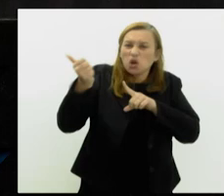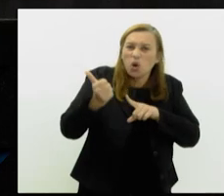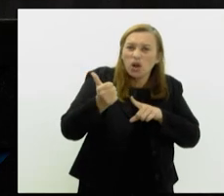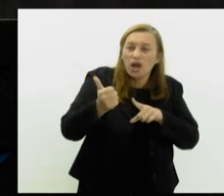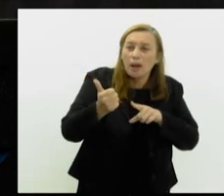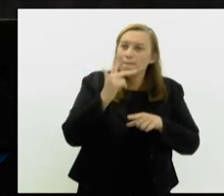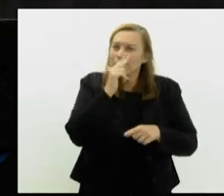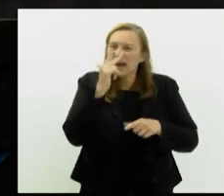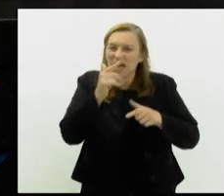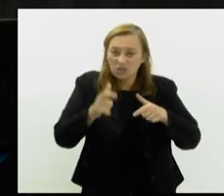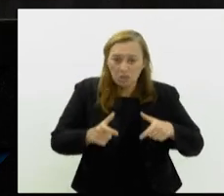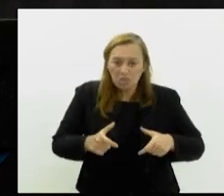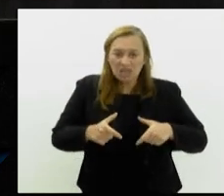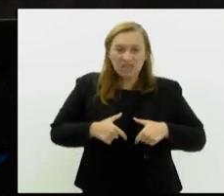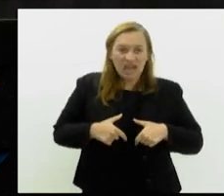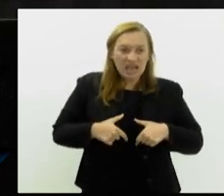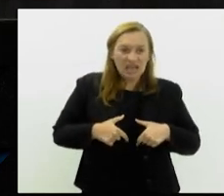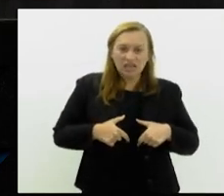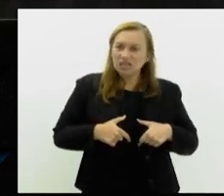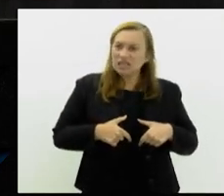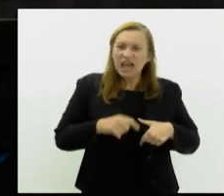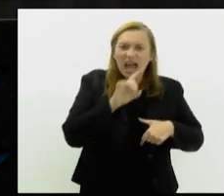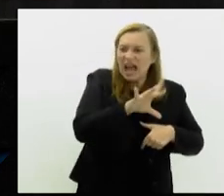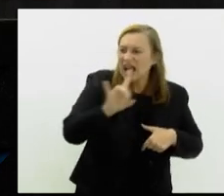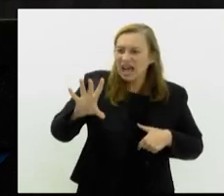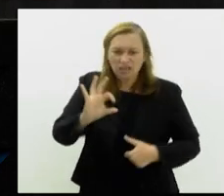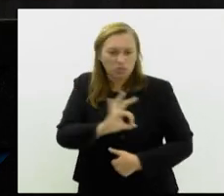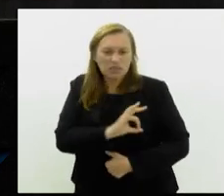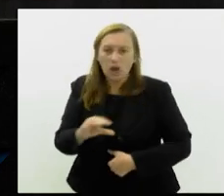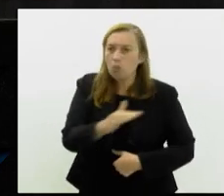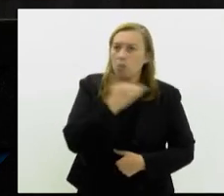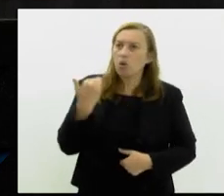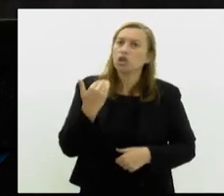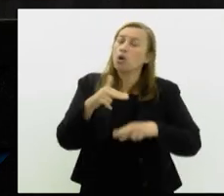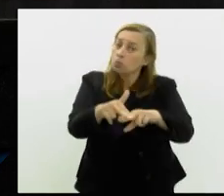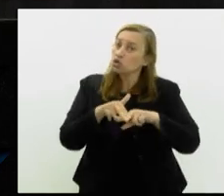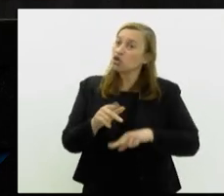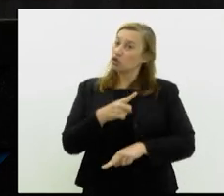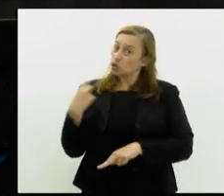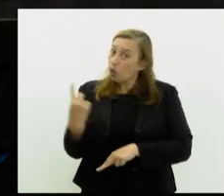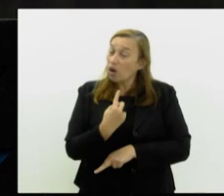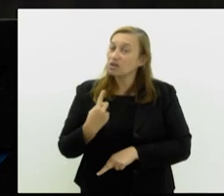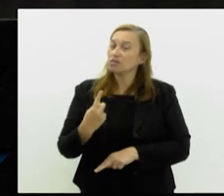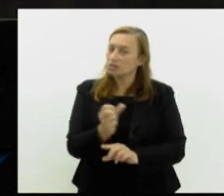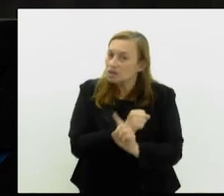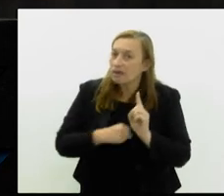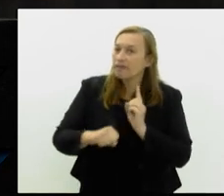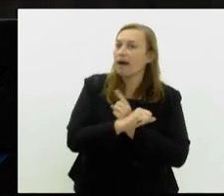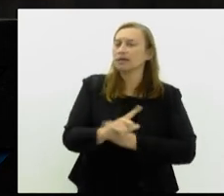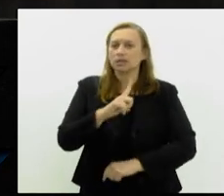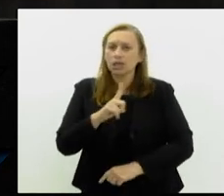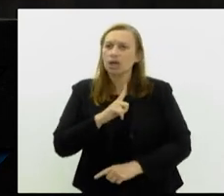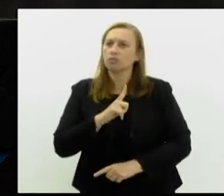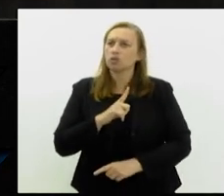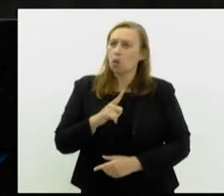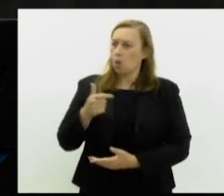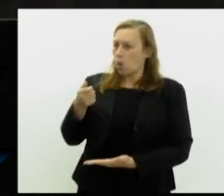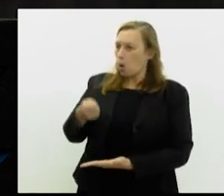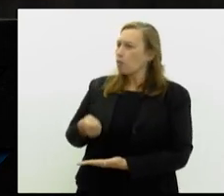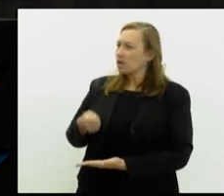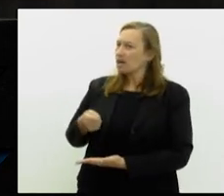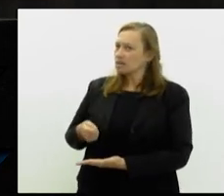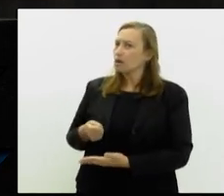uma medalha à morte de cada policial razão pela qual eu acho que nós temos nós sociedade temos o dever no caso